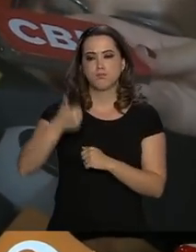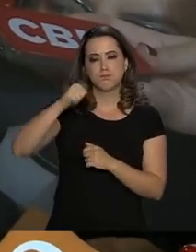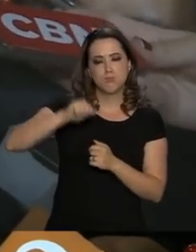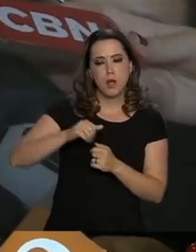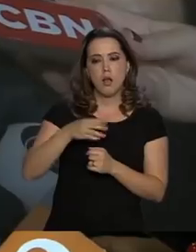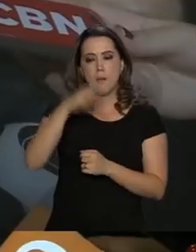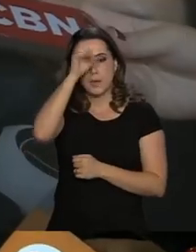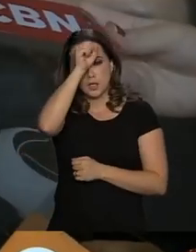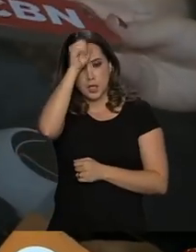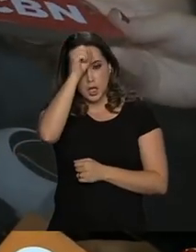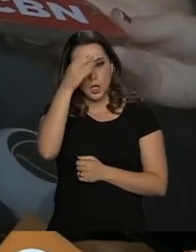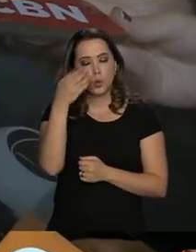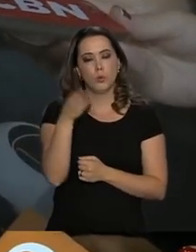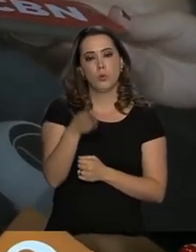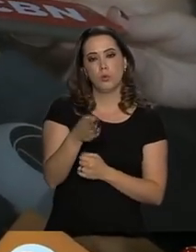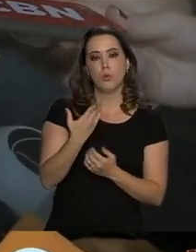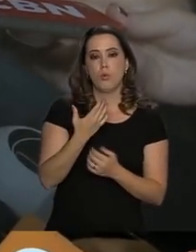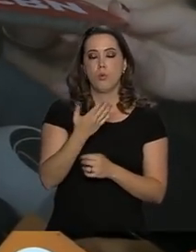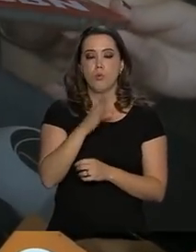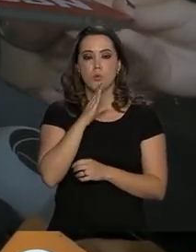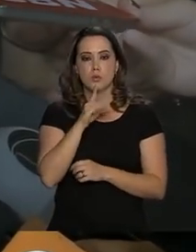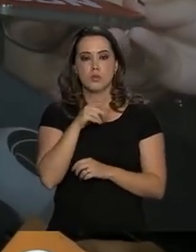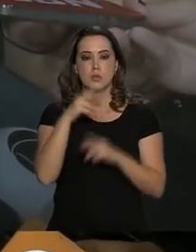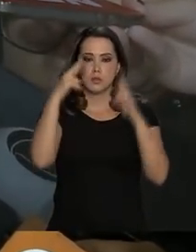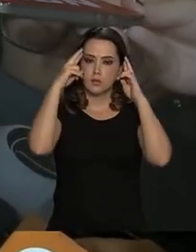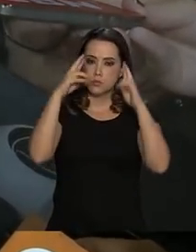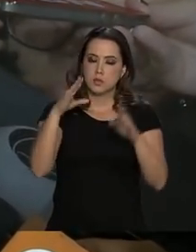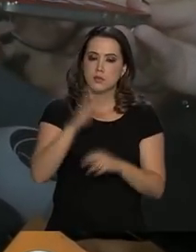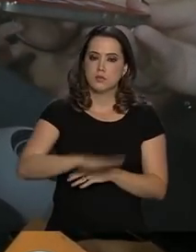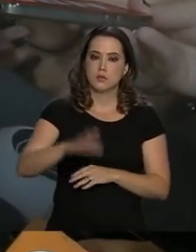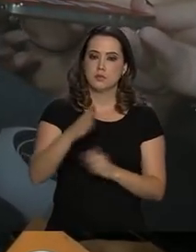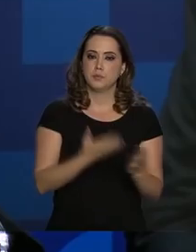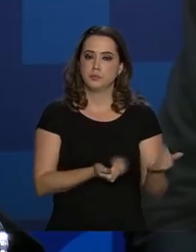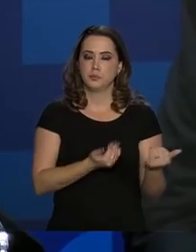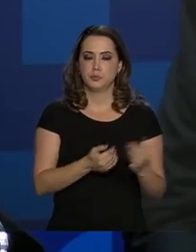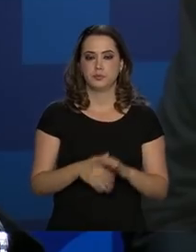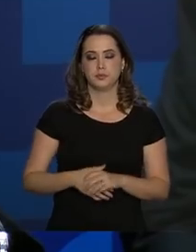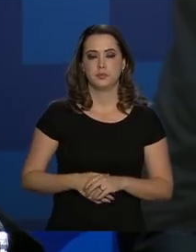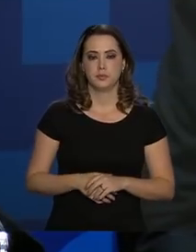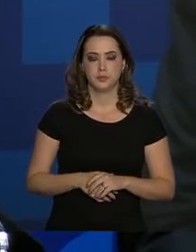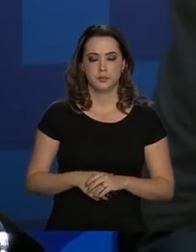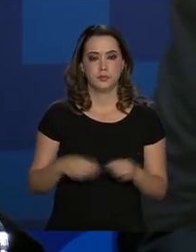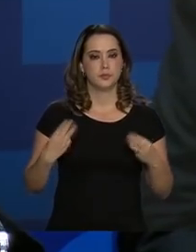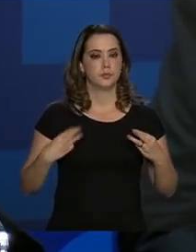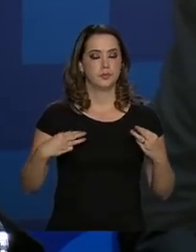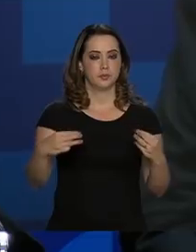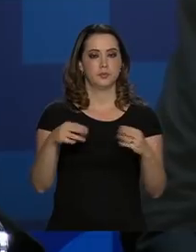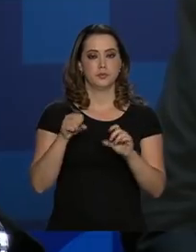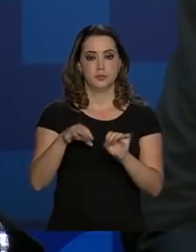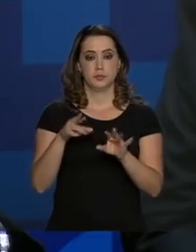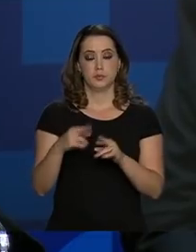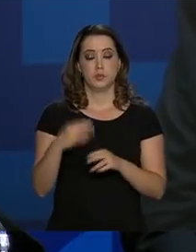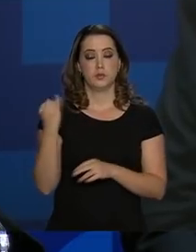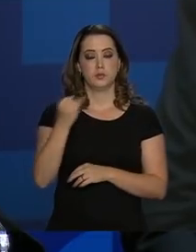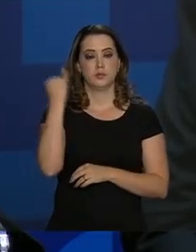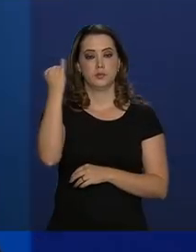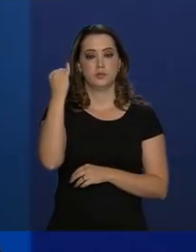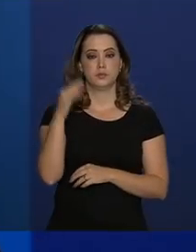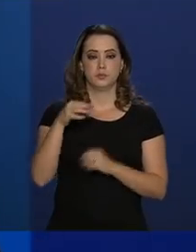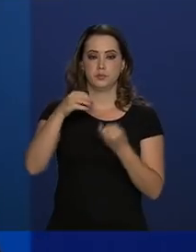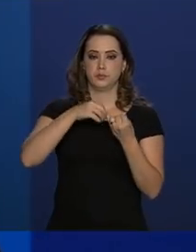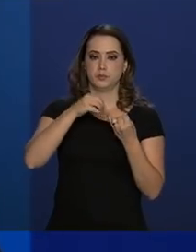conhecimento respeitar nossas crianças respeitar os nossos adolescentes o ministro da educação destacou a importância do